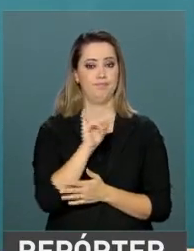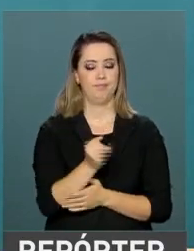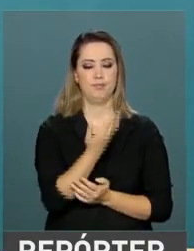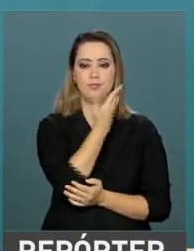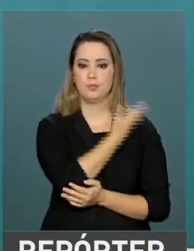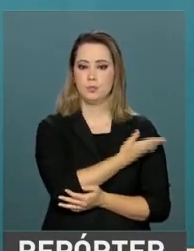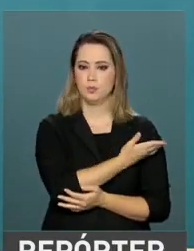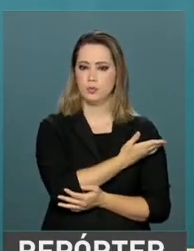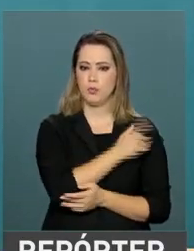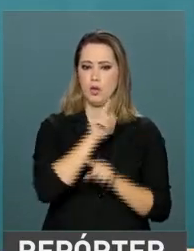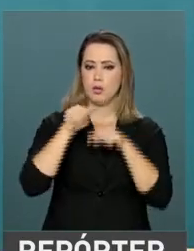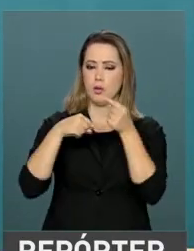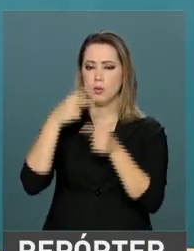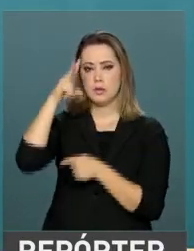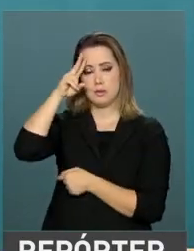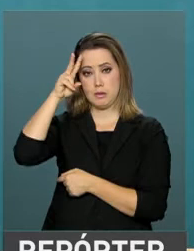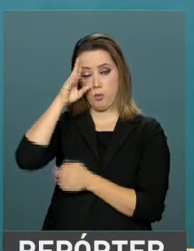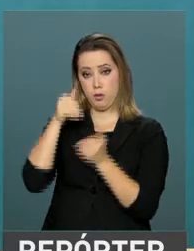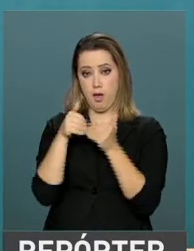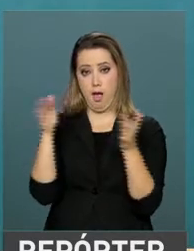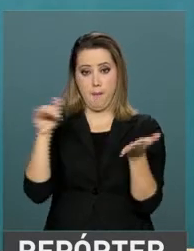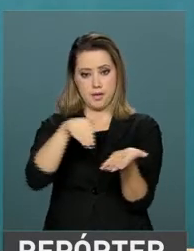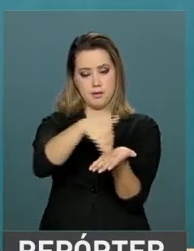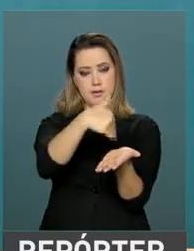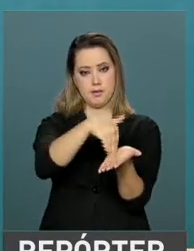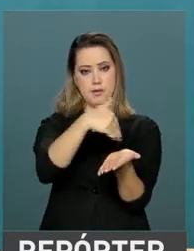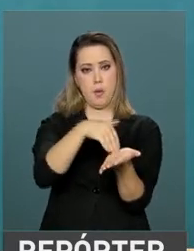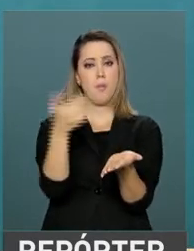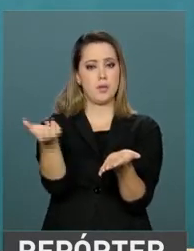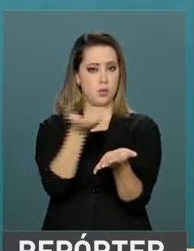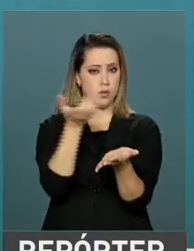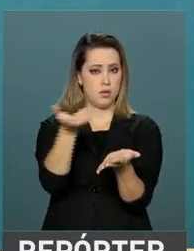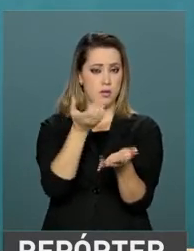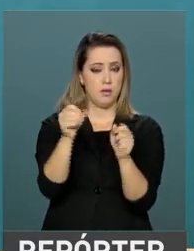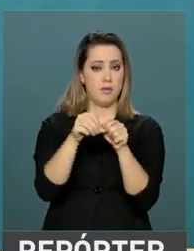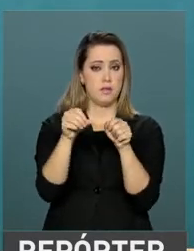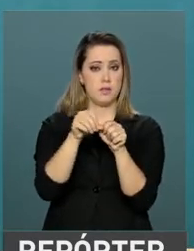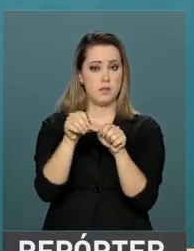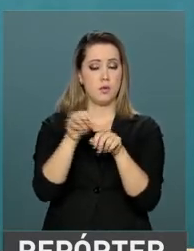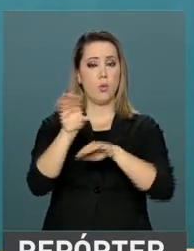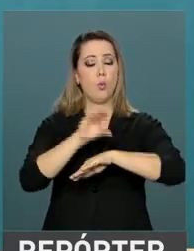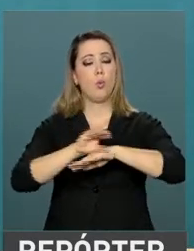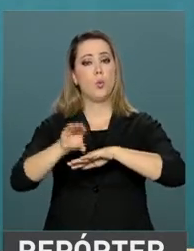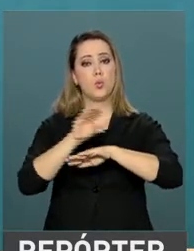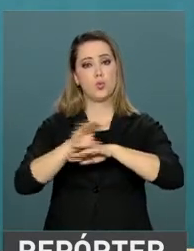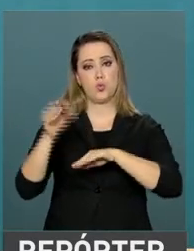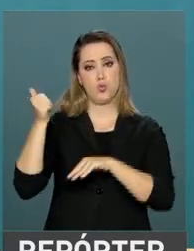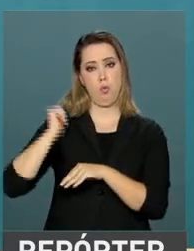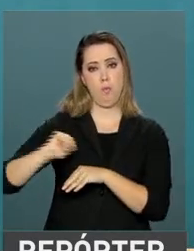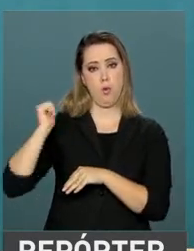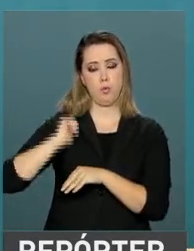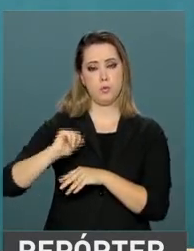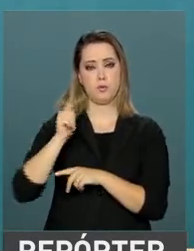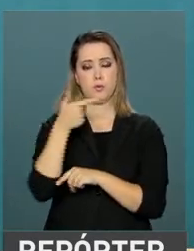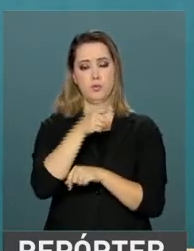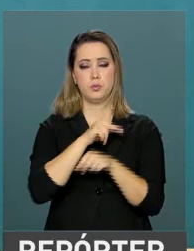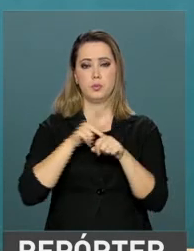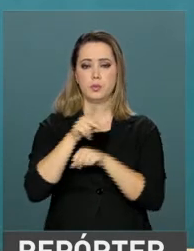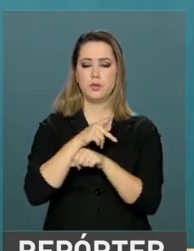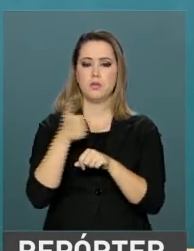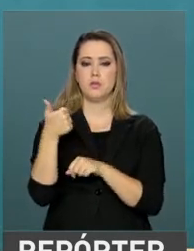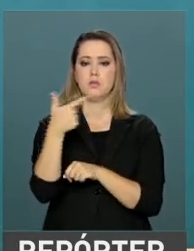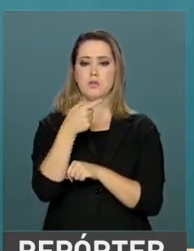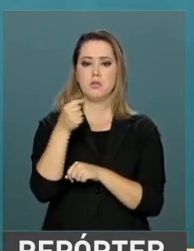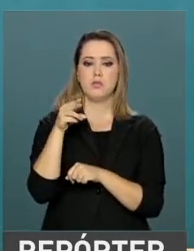partir da próxima segunda feira serão abertas inscrições para quem quiser concorrer a uma bolsa de estudo no exterior serão 120 vagas para